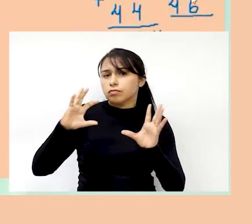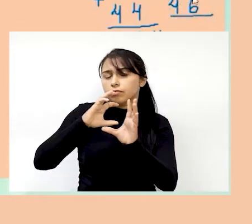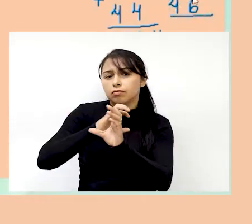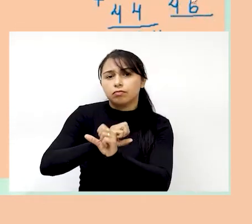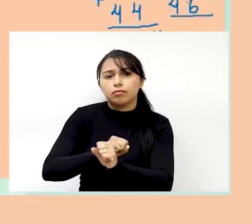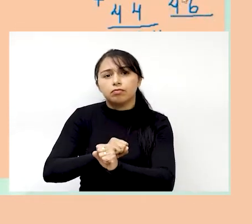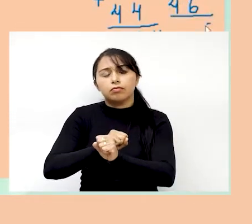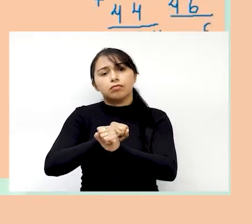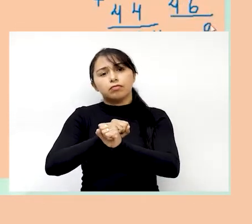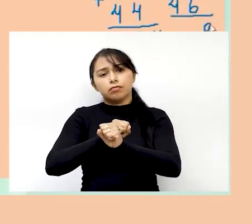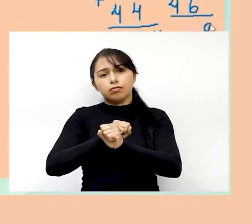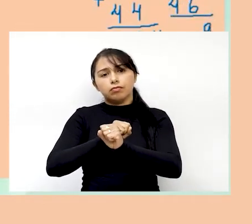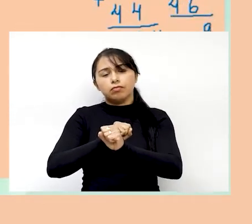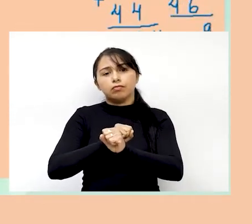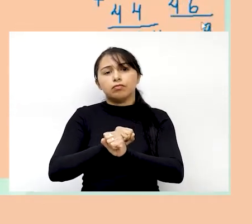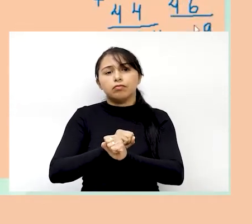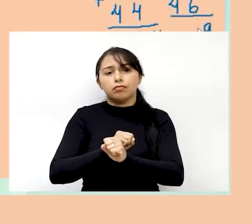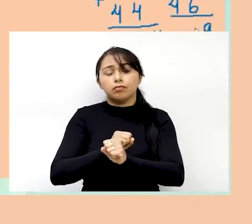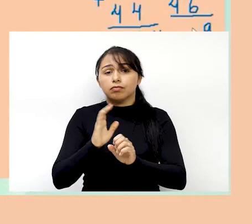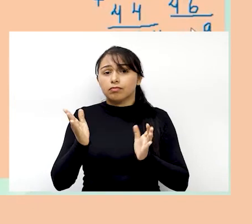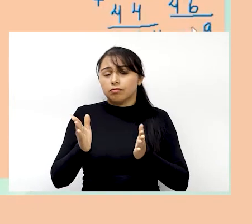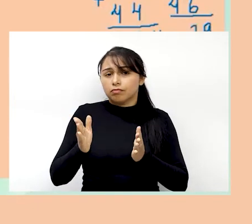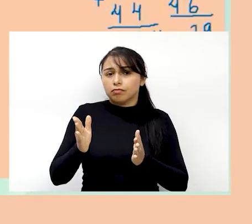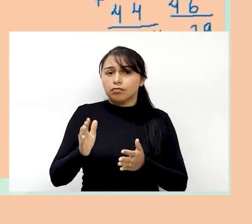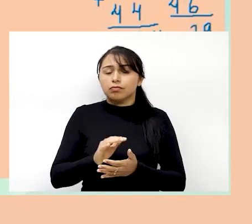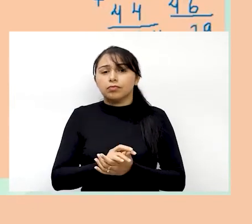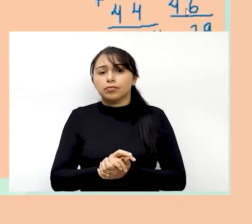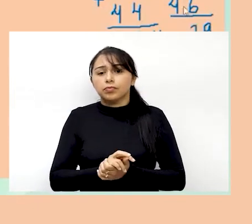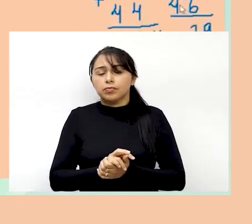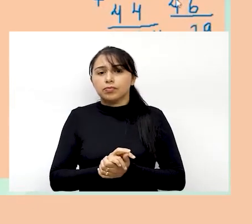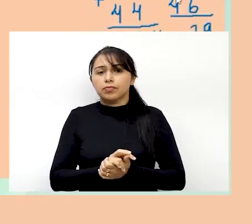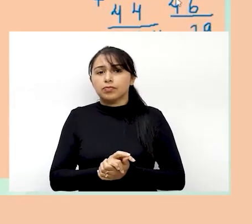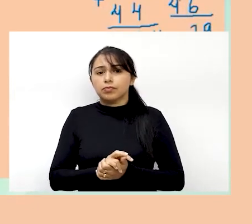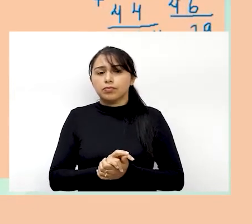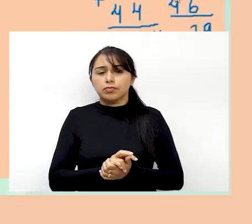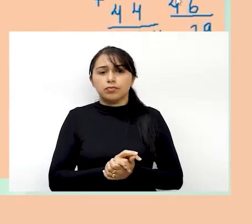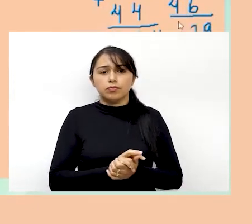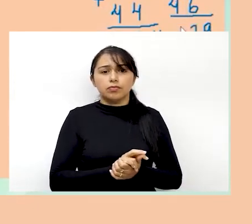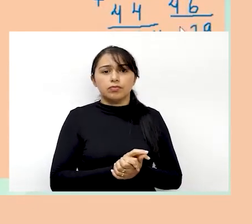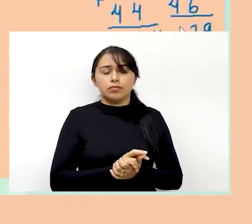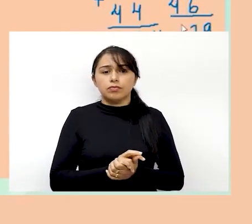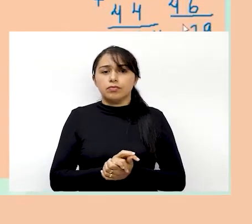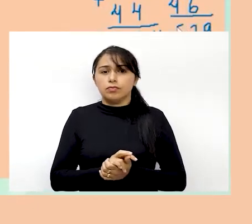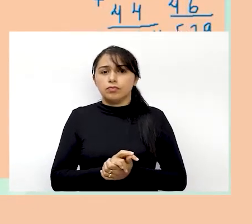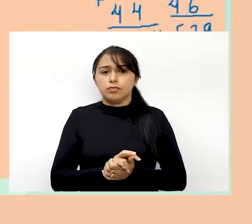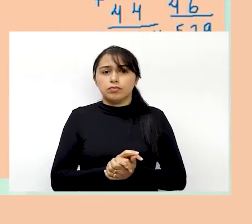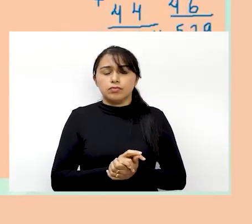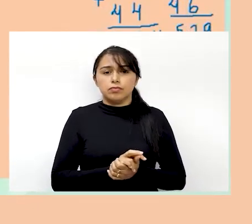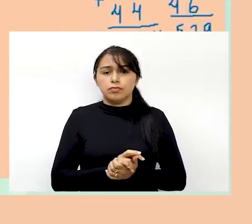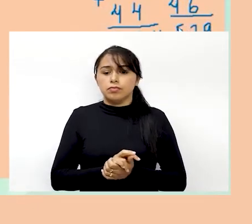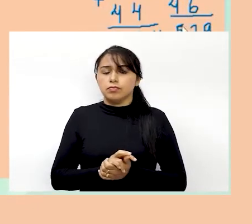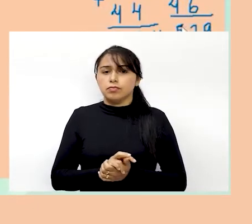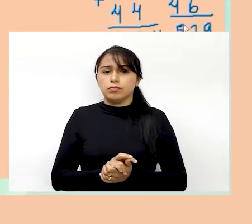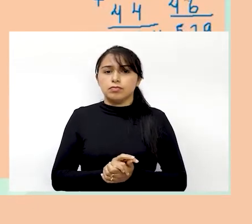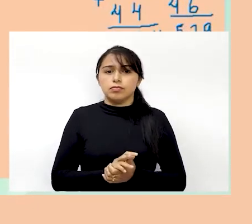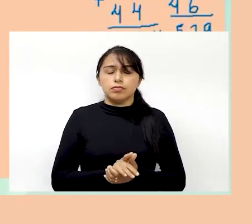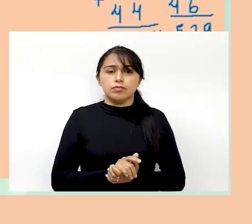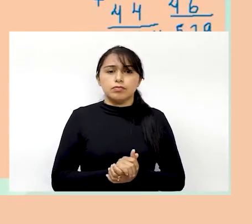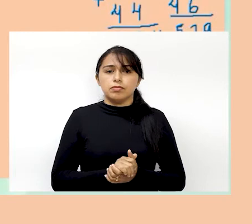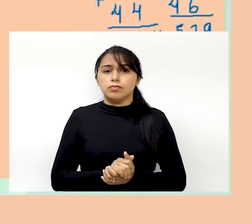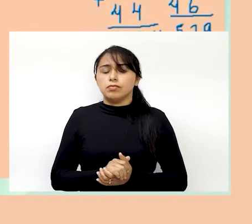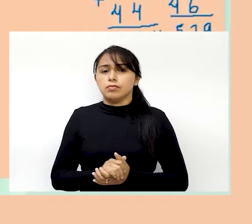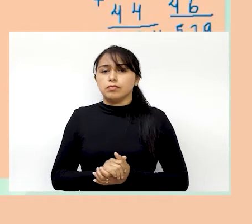Soma isso aqui. Então, aqui eu tenho 9. 6 mais 6, 12. Vai 1. 1 mais 4,